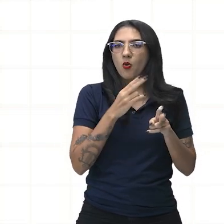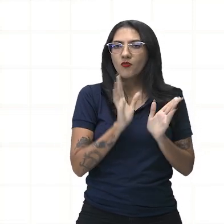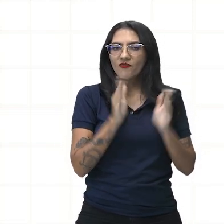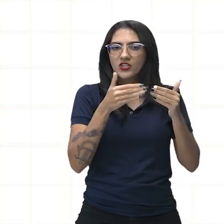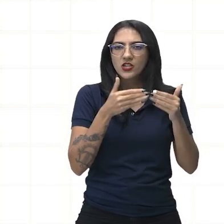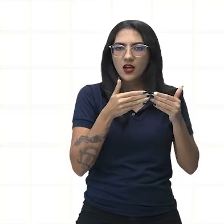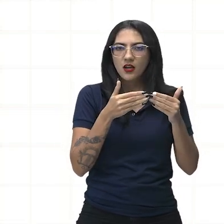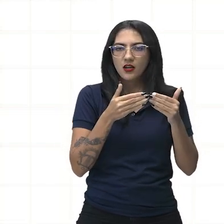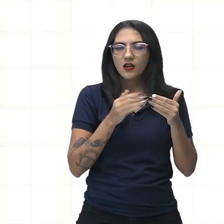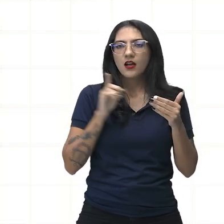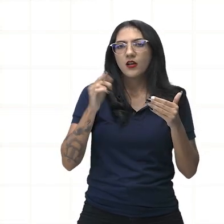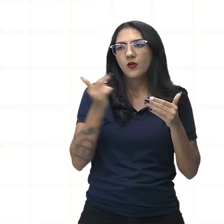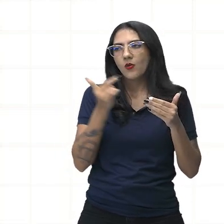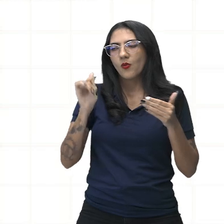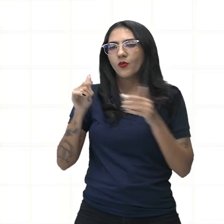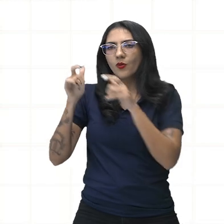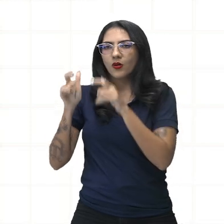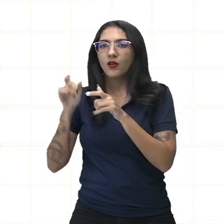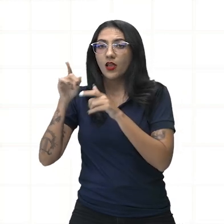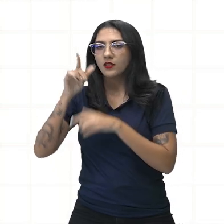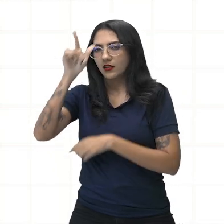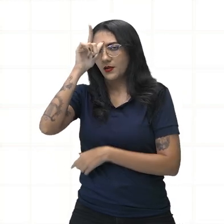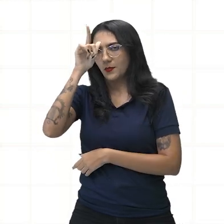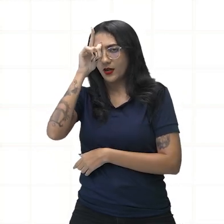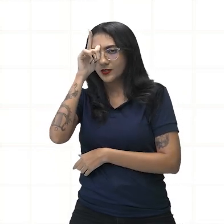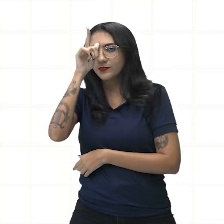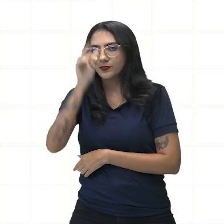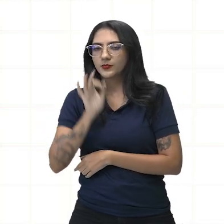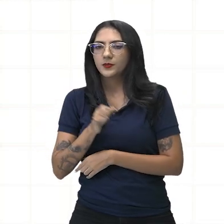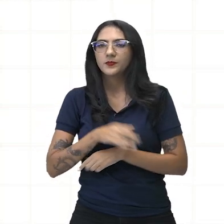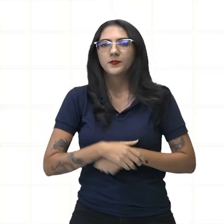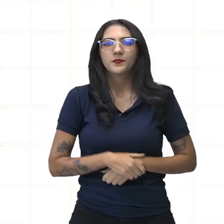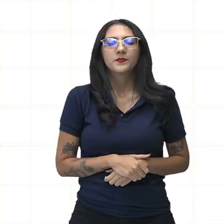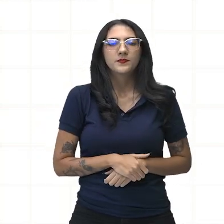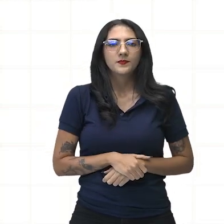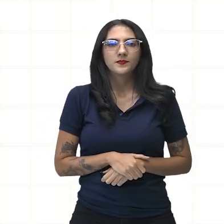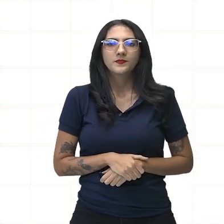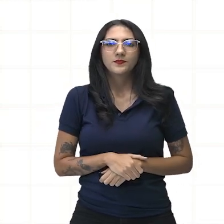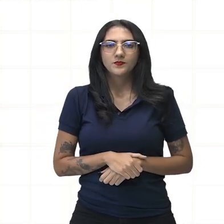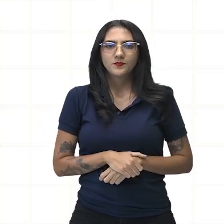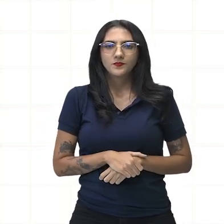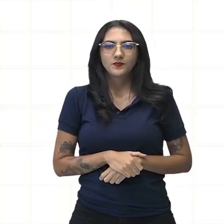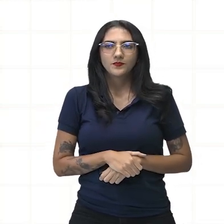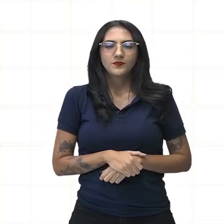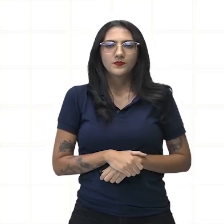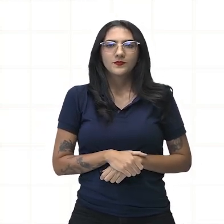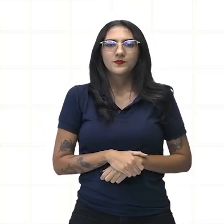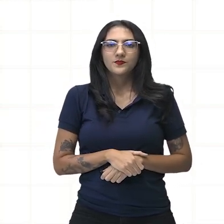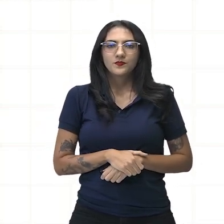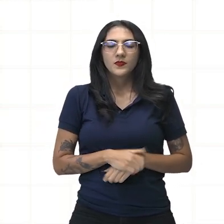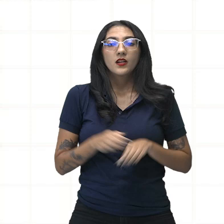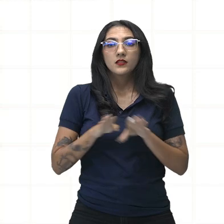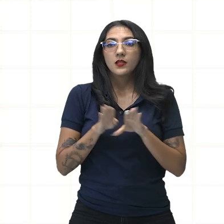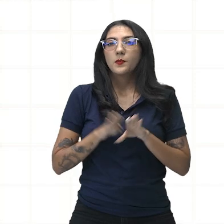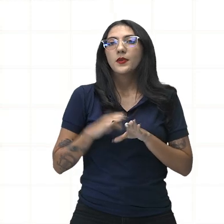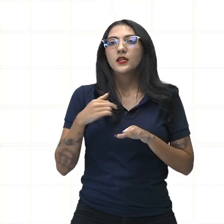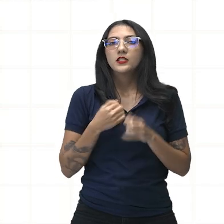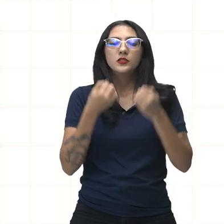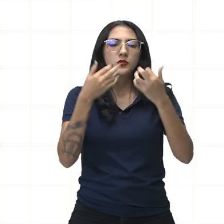fechar é a sua sede lá na Alemanha, certo? Bem, dando continuidade, nós falamos também